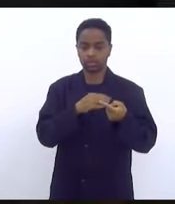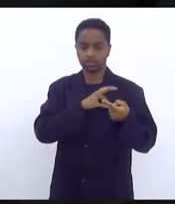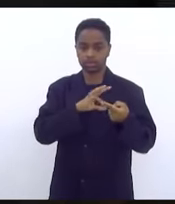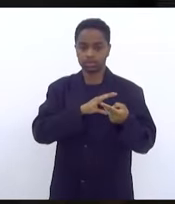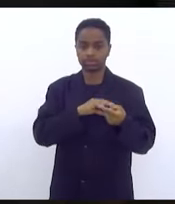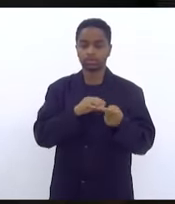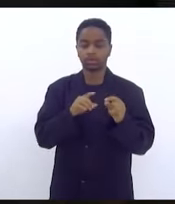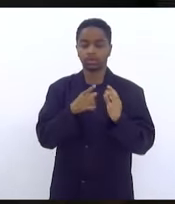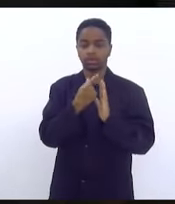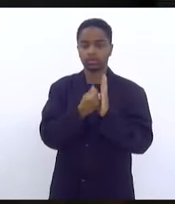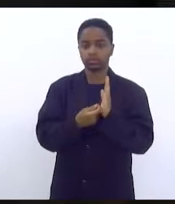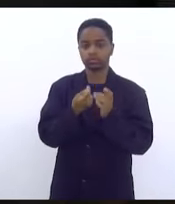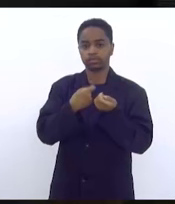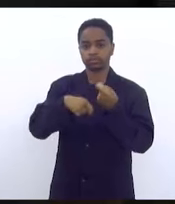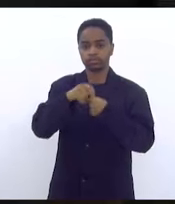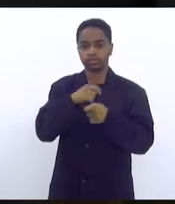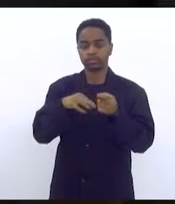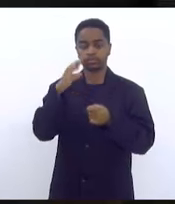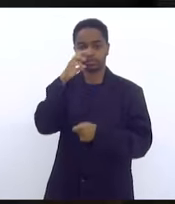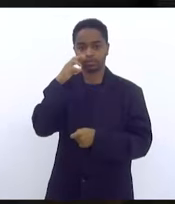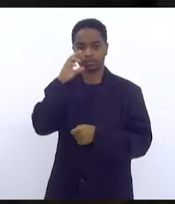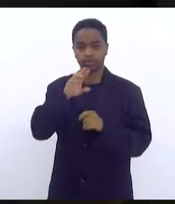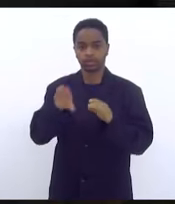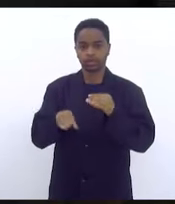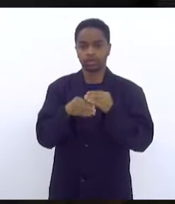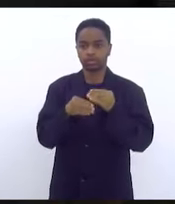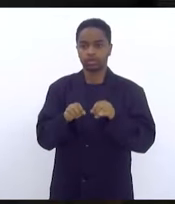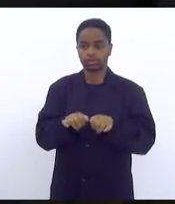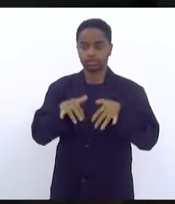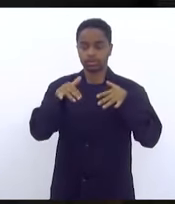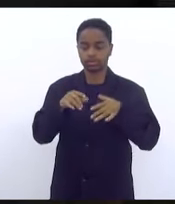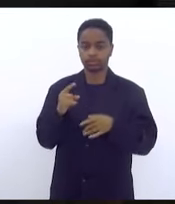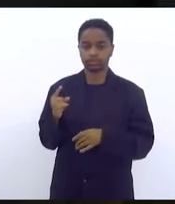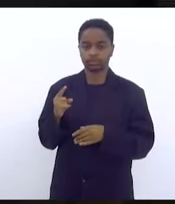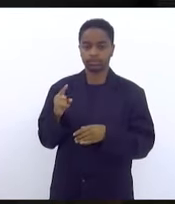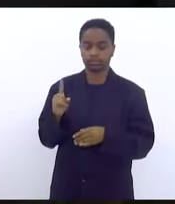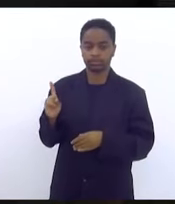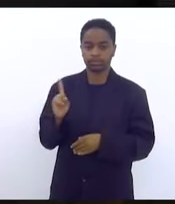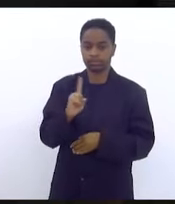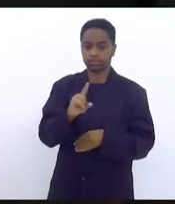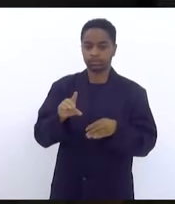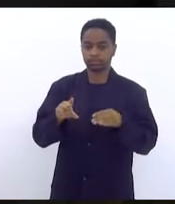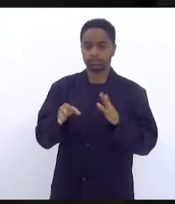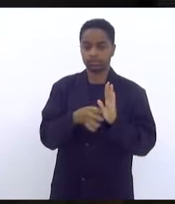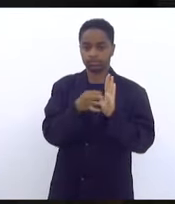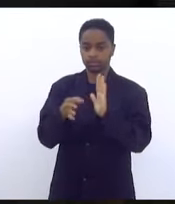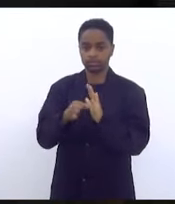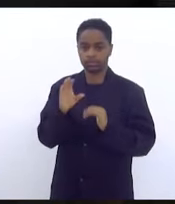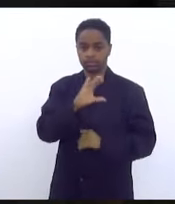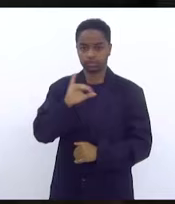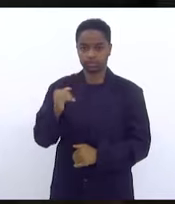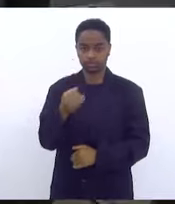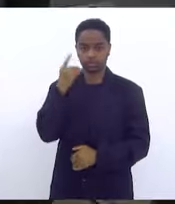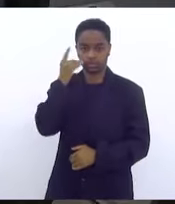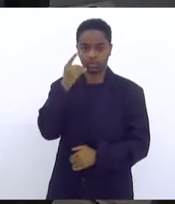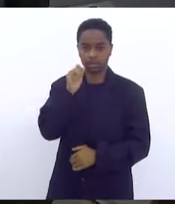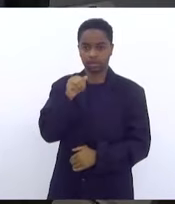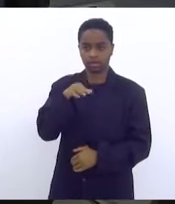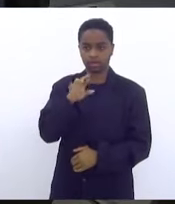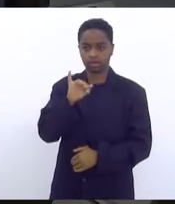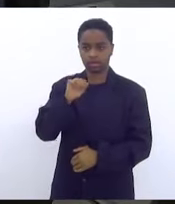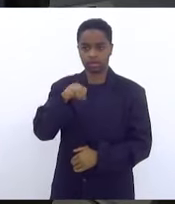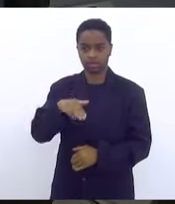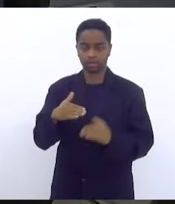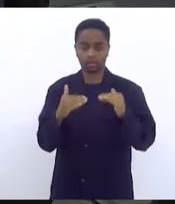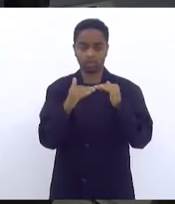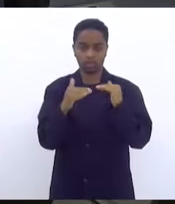orçamento, fiscalização financeira e controle das emendas de plenário. Para emitir parecer pela Constituição e Justiça, deputado Rodrigo Amorim. Parecer é